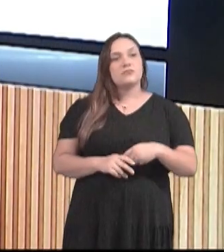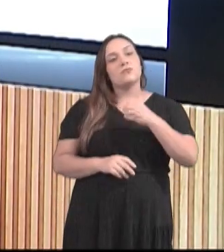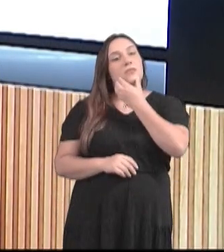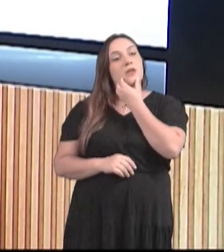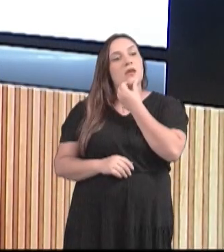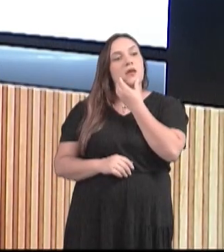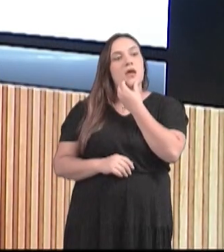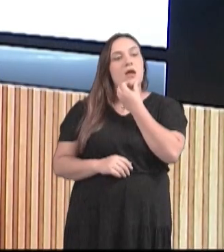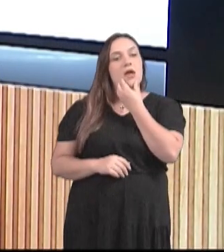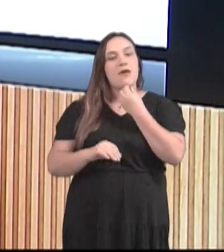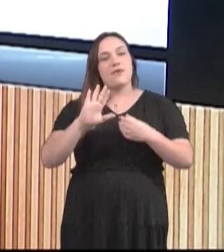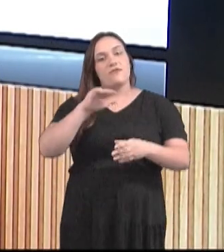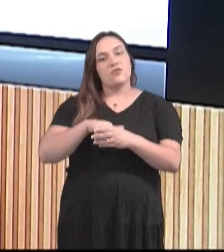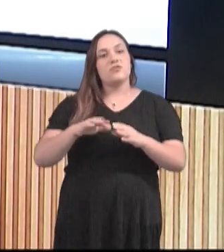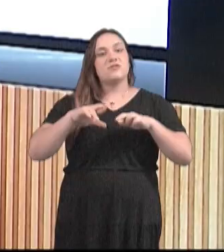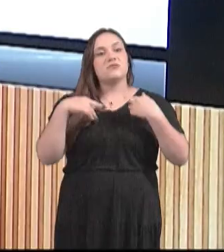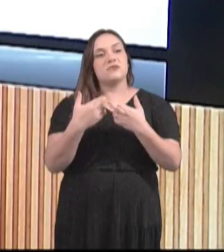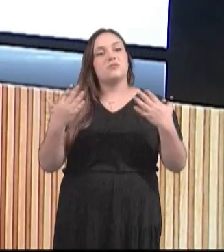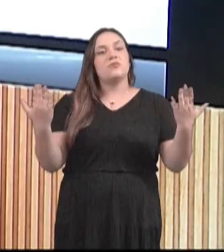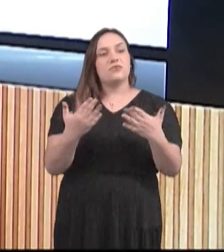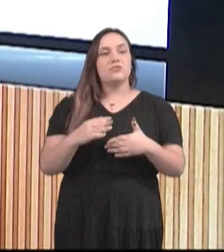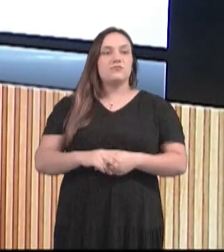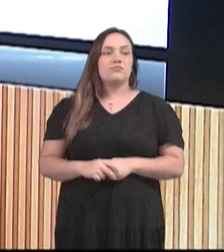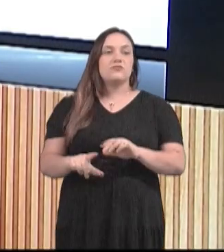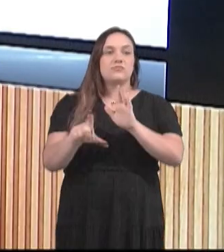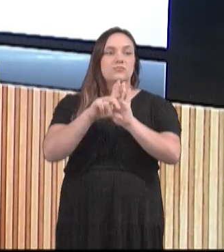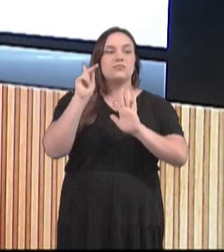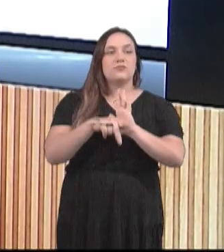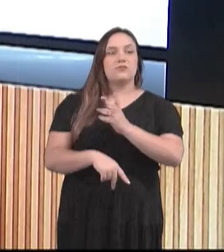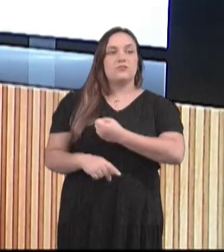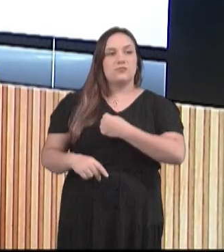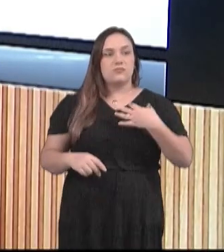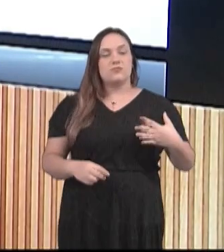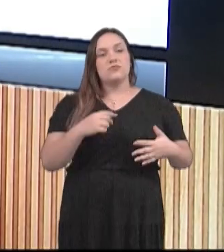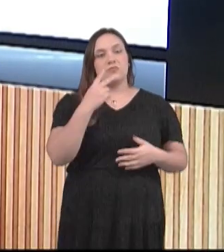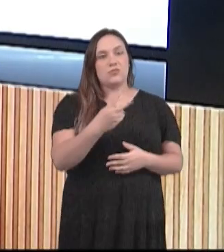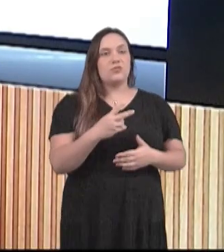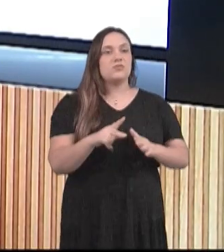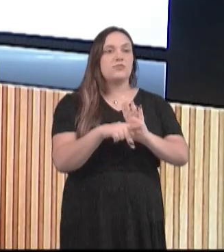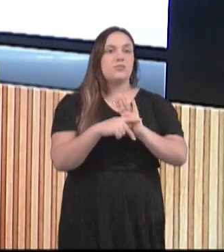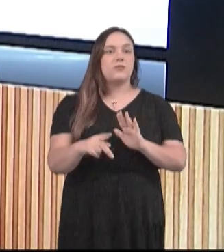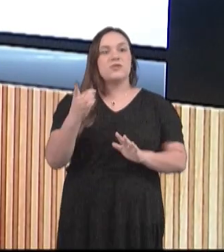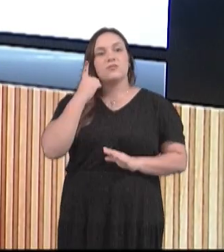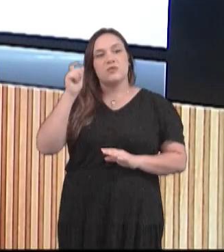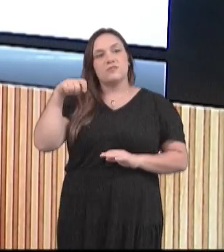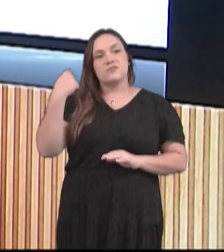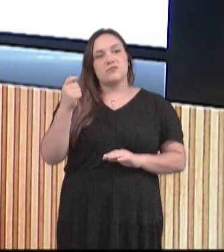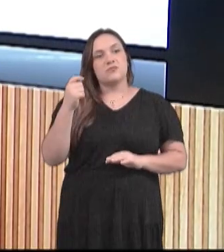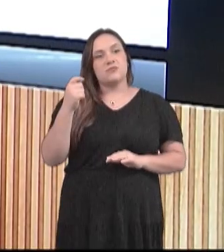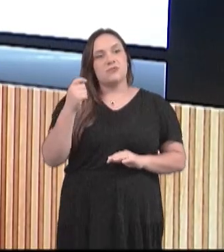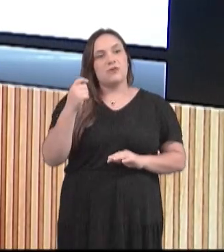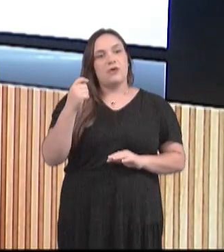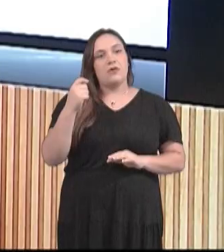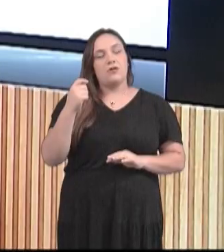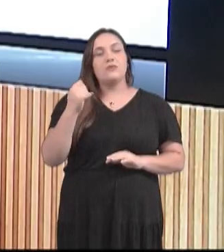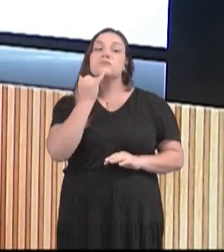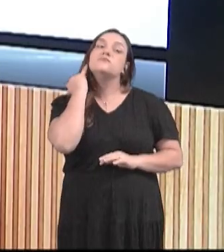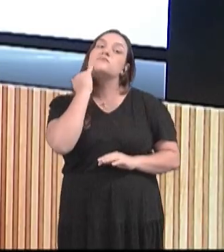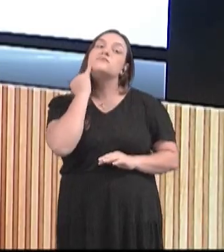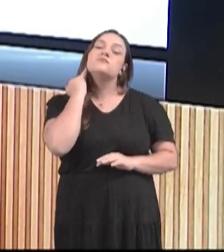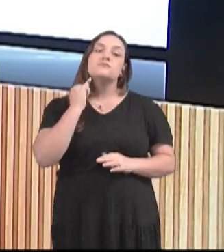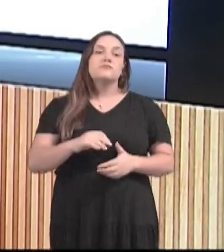votado na sessão de hoje, projeto de lei de número 2, deputado Jamilson Nami, primeira